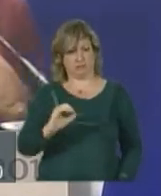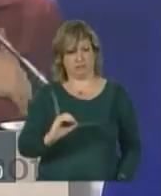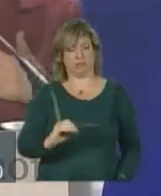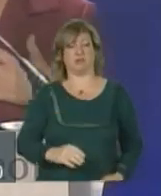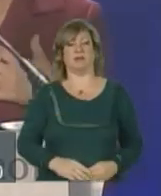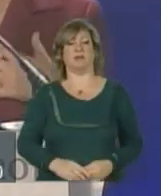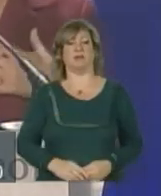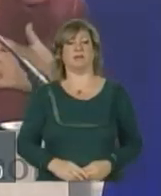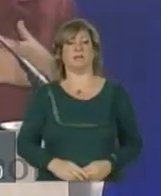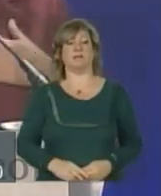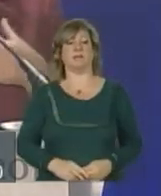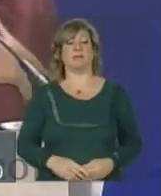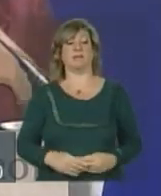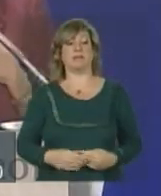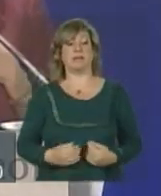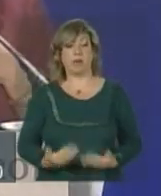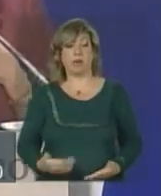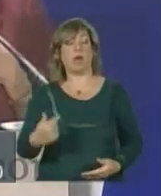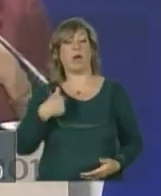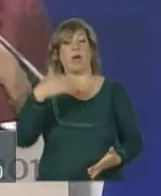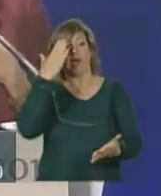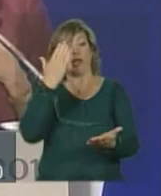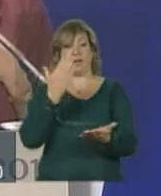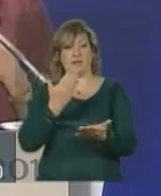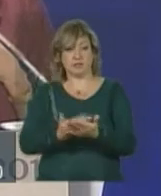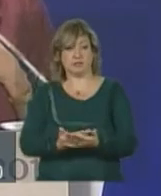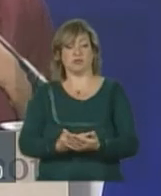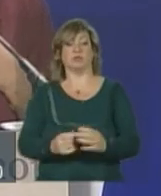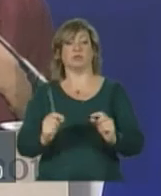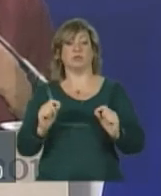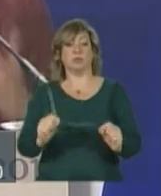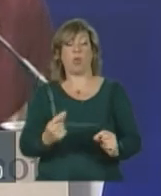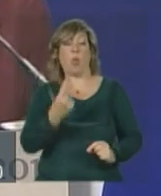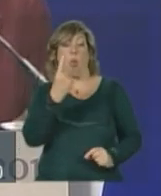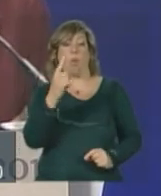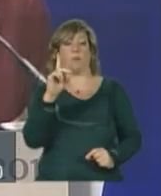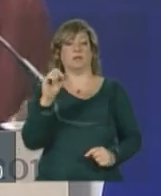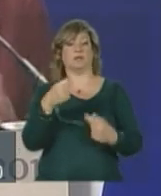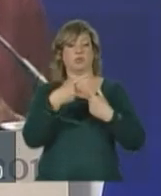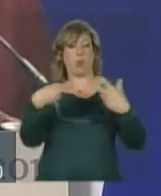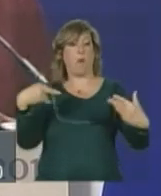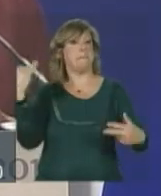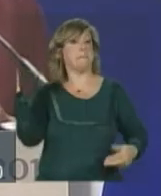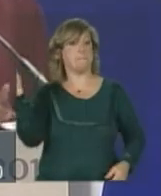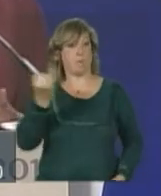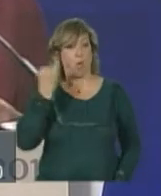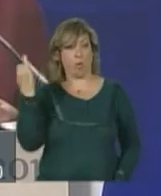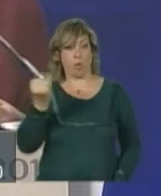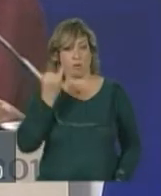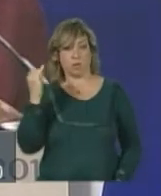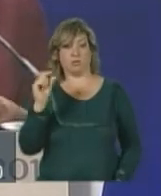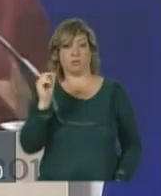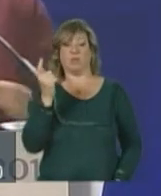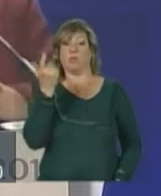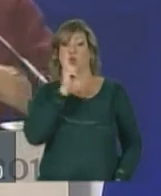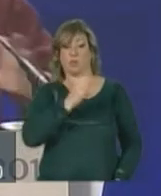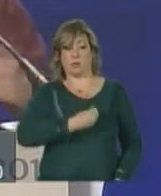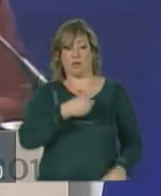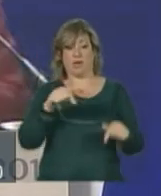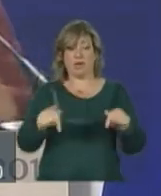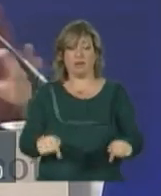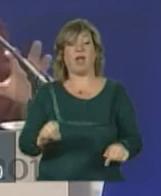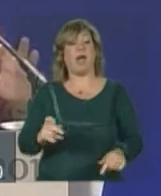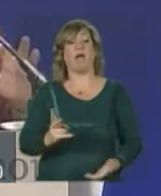Então, eu acredito que uma das coisas importantes que aconteceram aqui foi